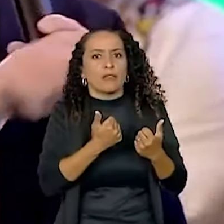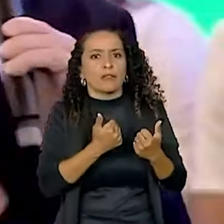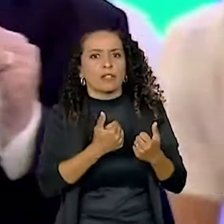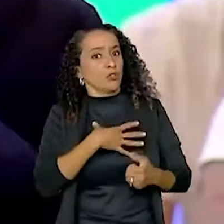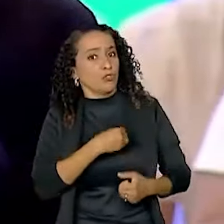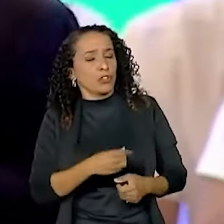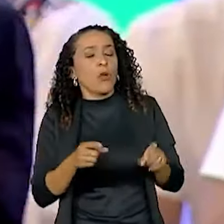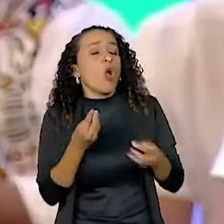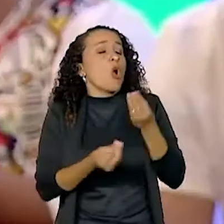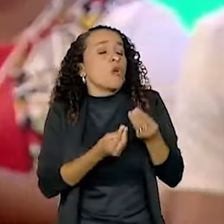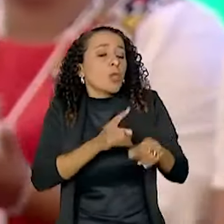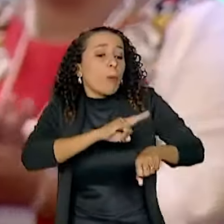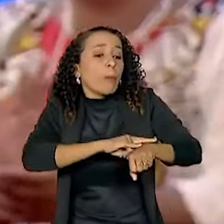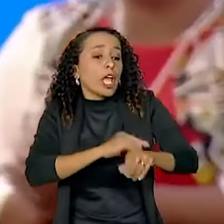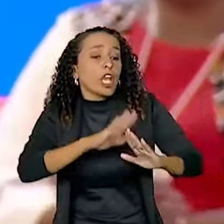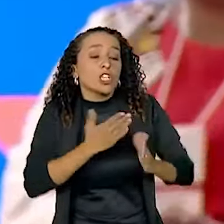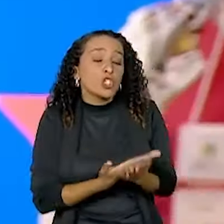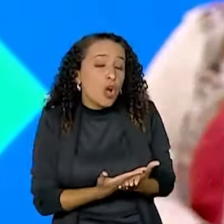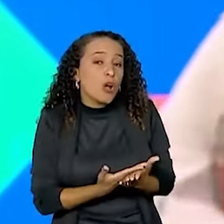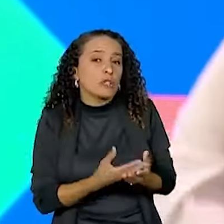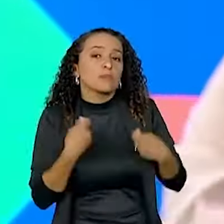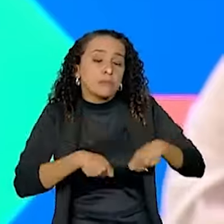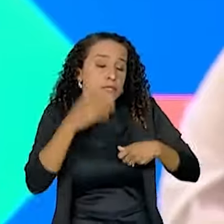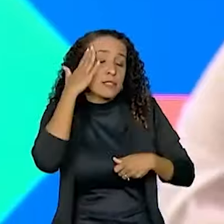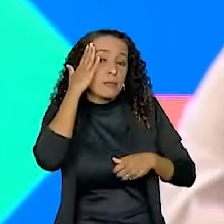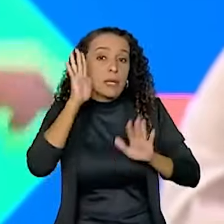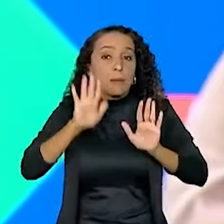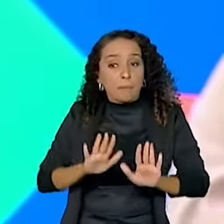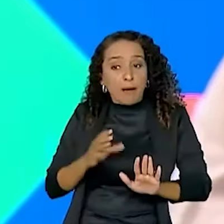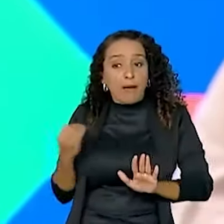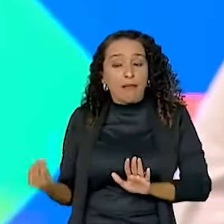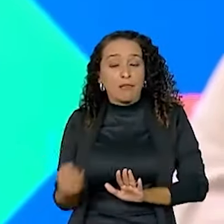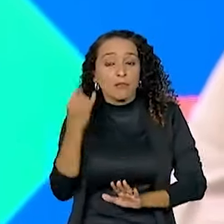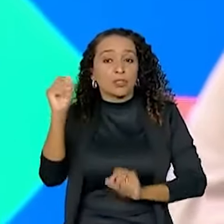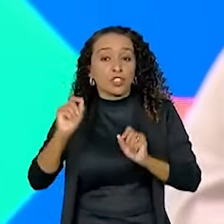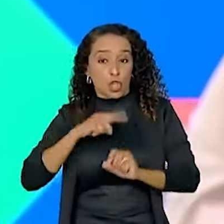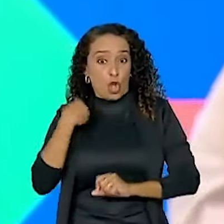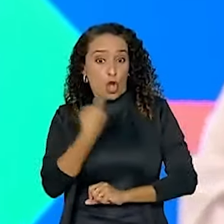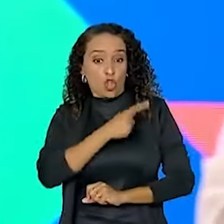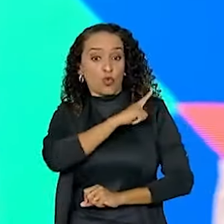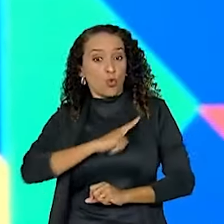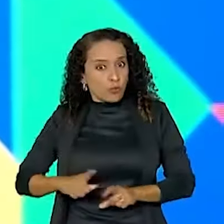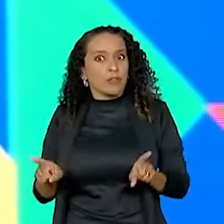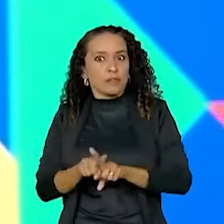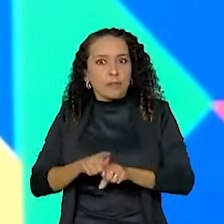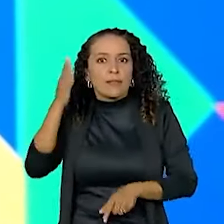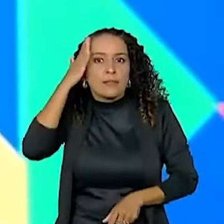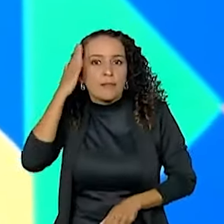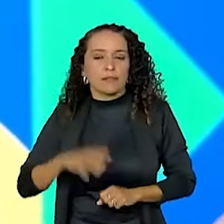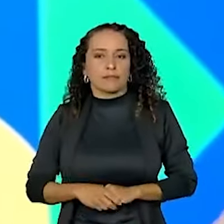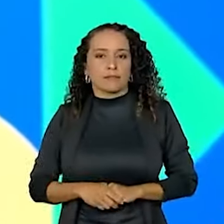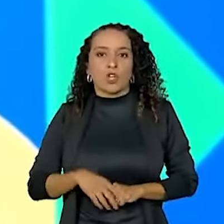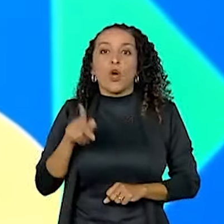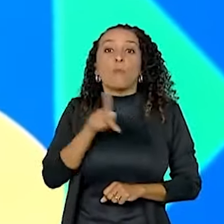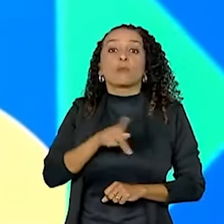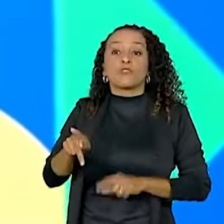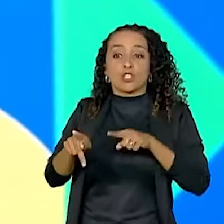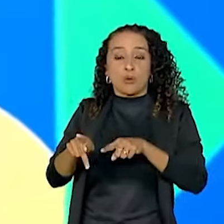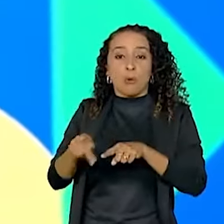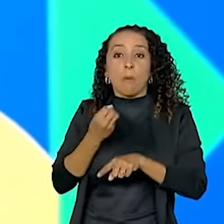o banheiro da escola. Mas é importante que a gente do governo saiba que professor, para ser um